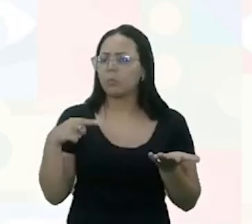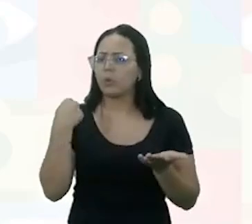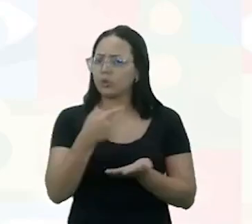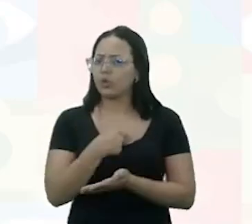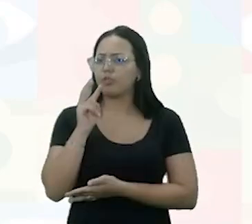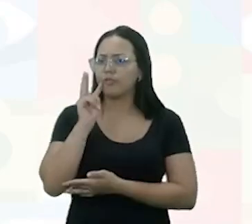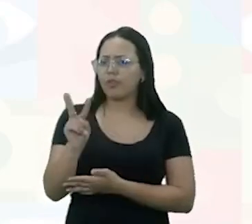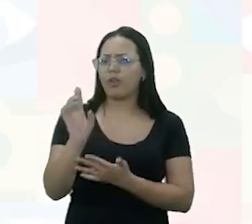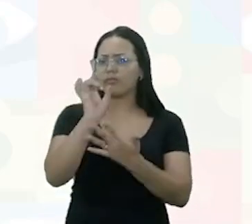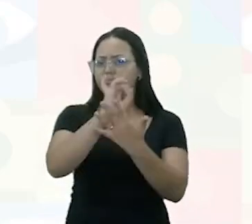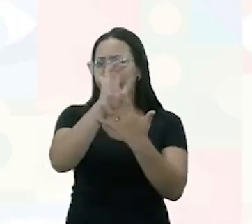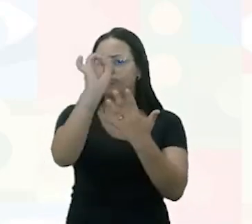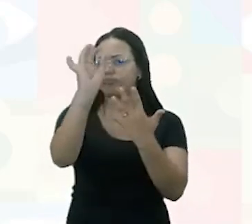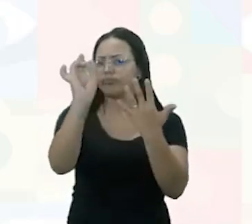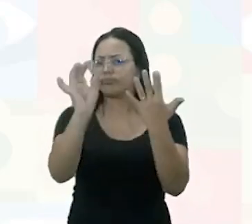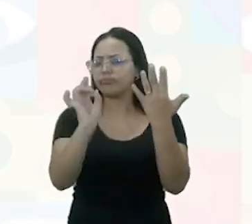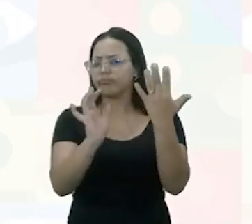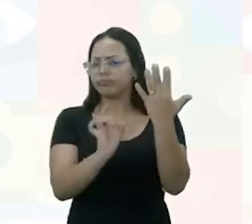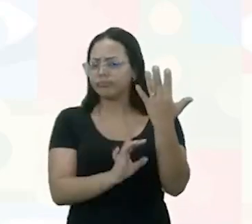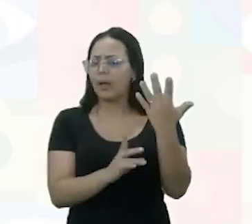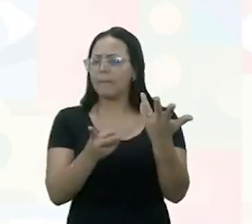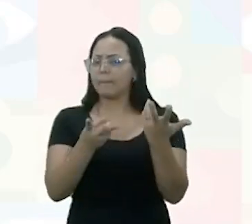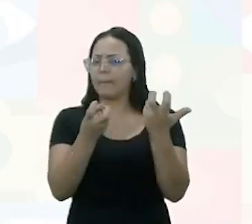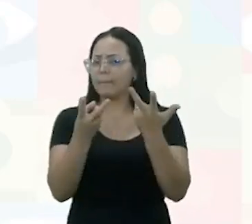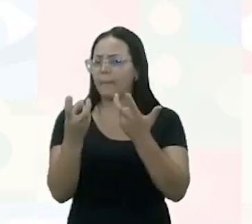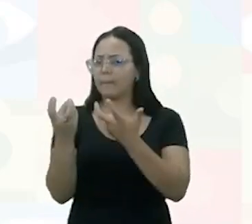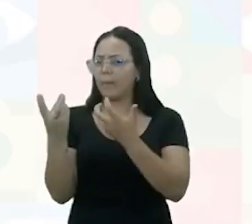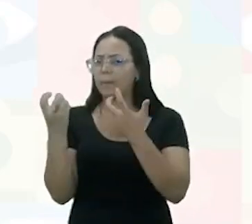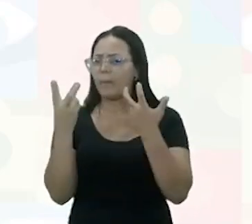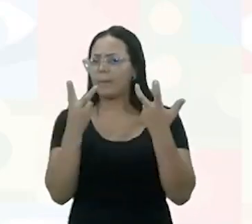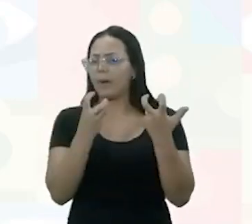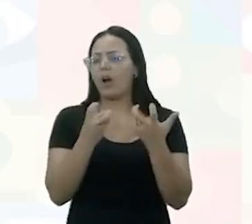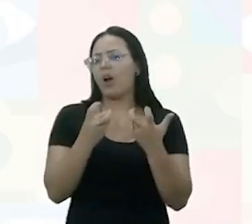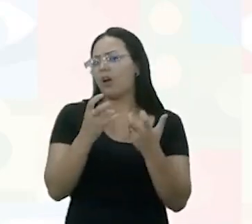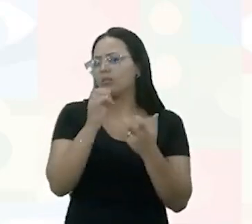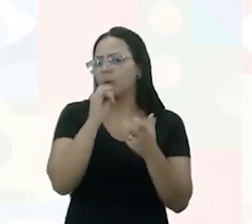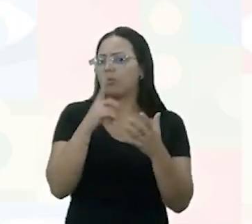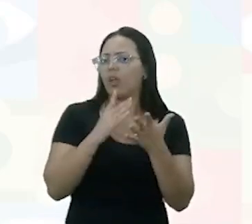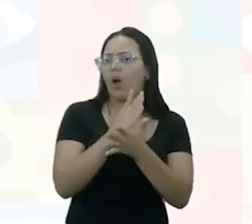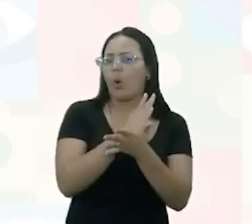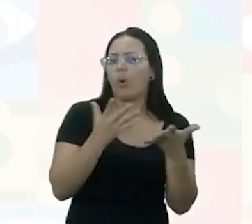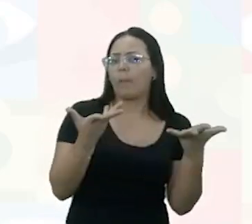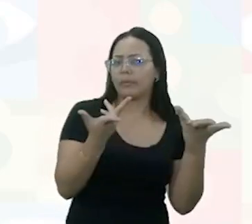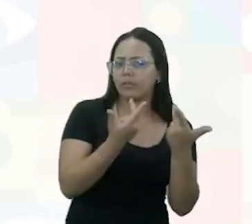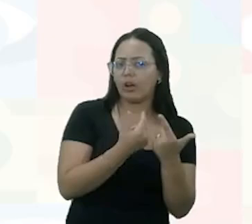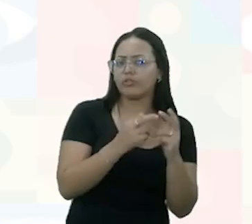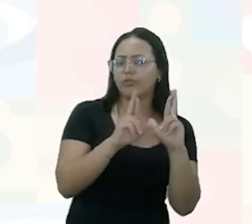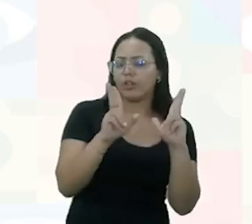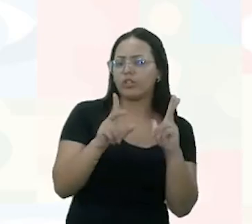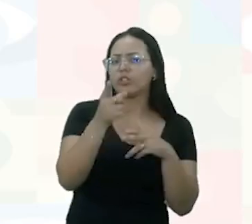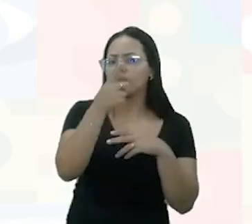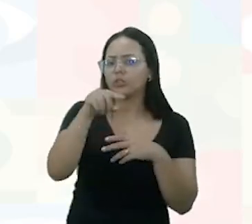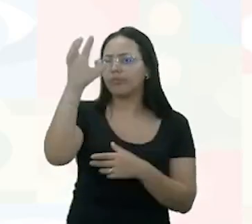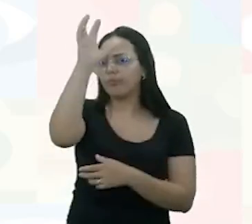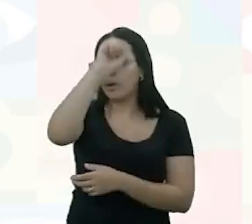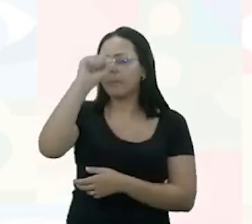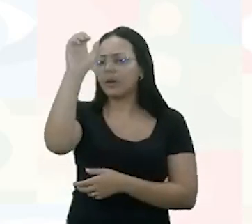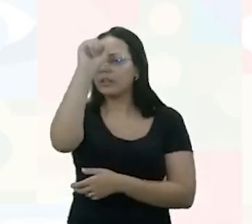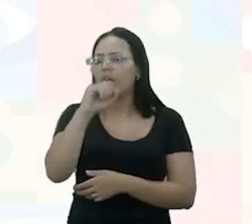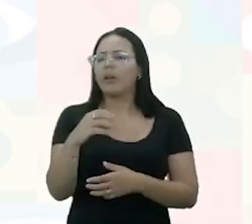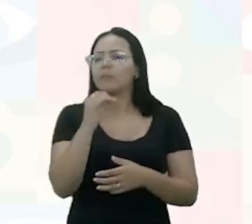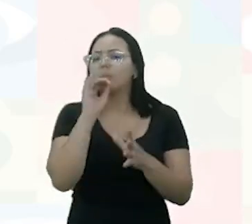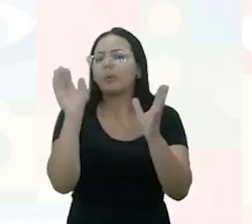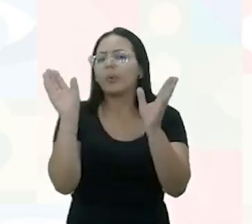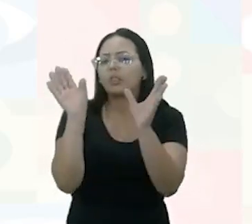vê cada um deles e percebe que a usabilidade é diferente, onde vocês vão aprender de forma